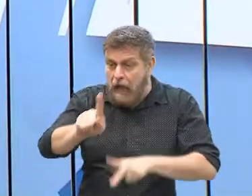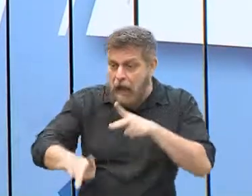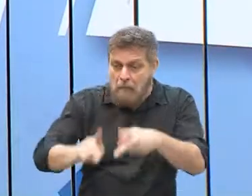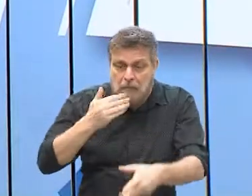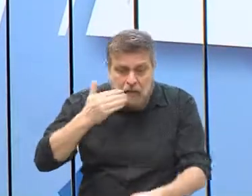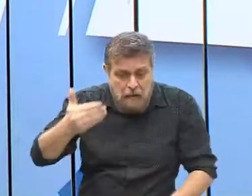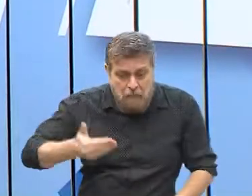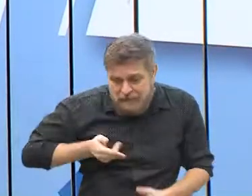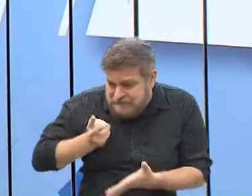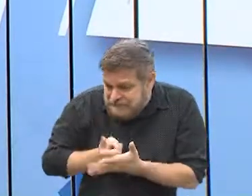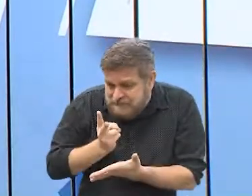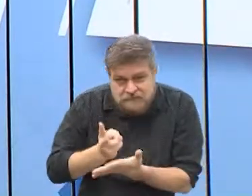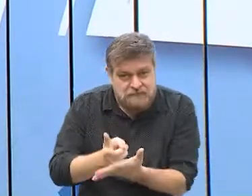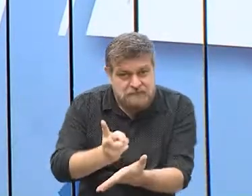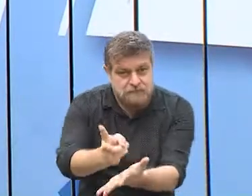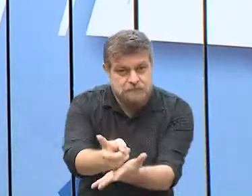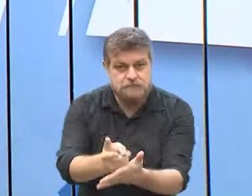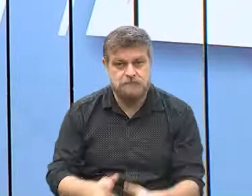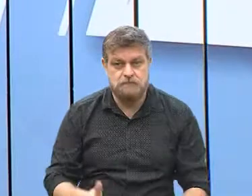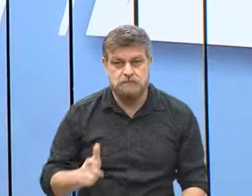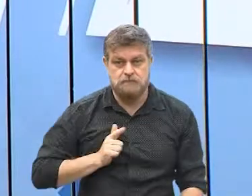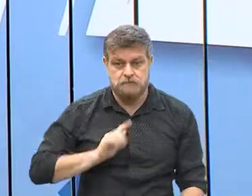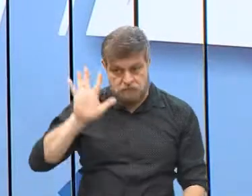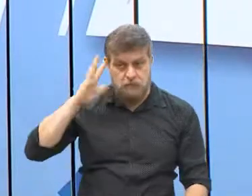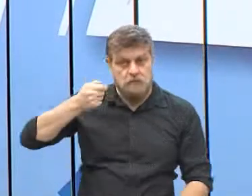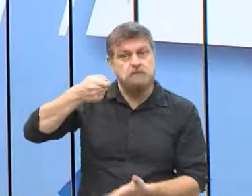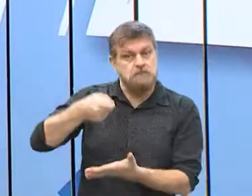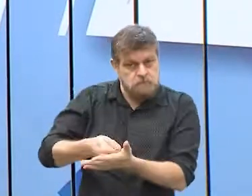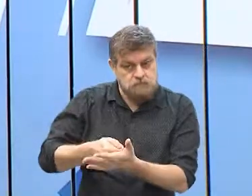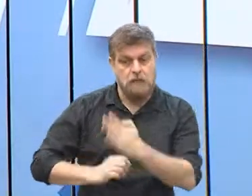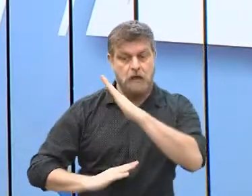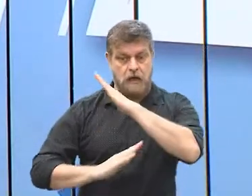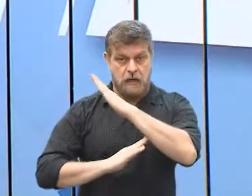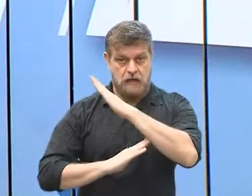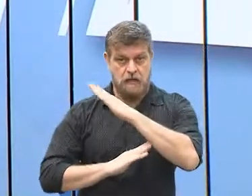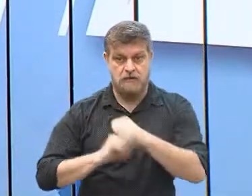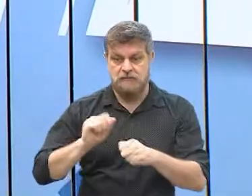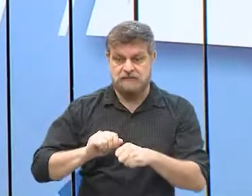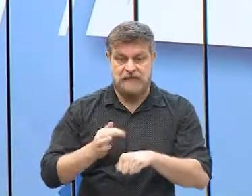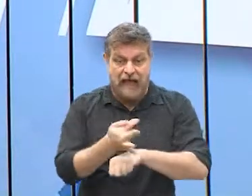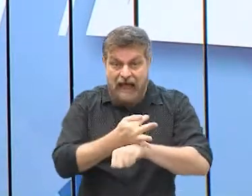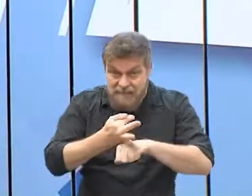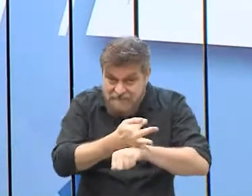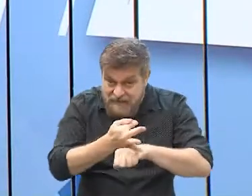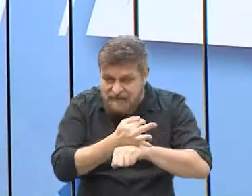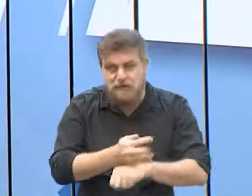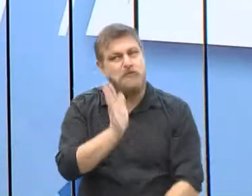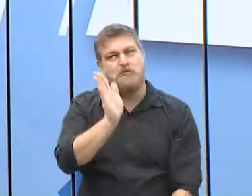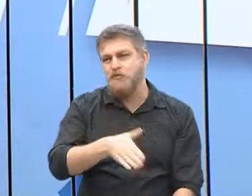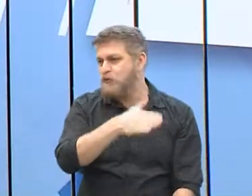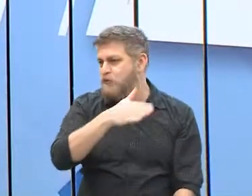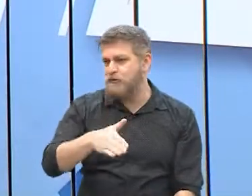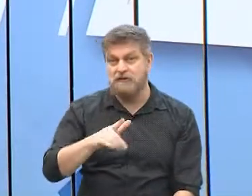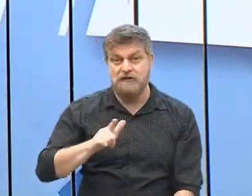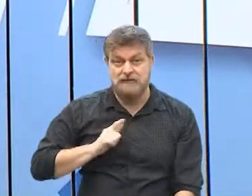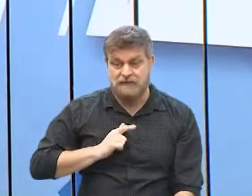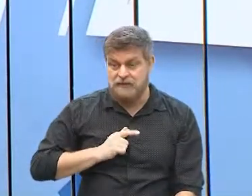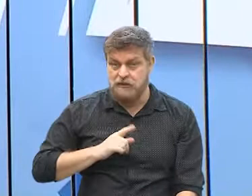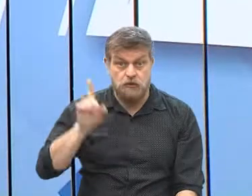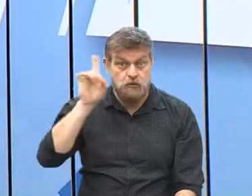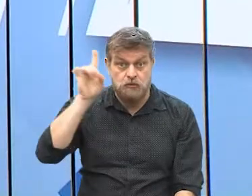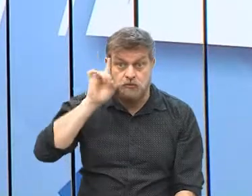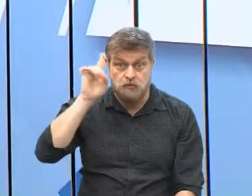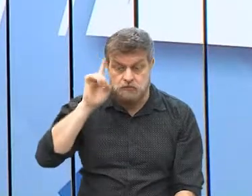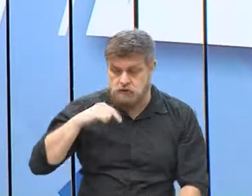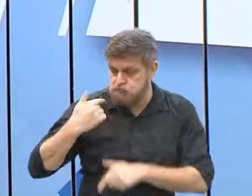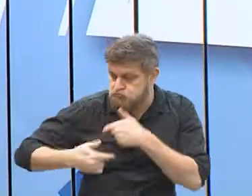população é contínua. Então foi uma decisão acertada da Câmara de suspender o recesso e estar aí no dia a dia da